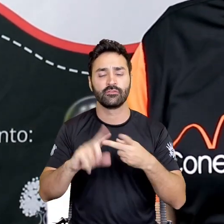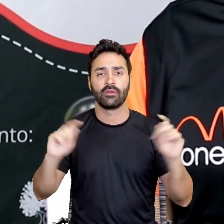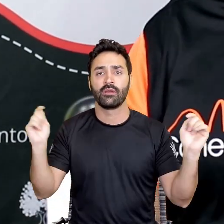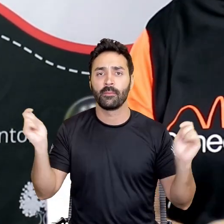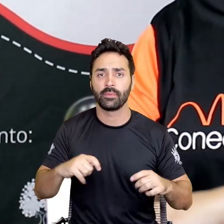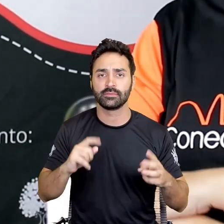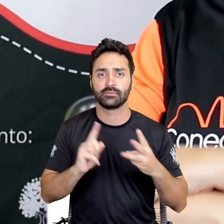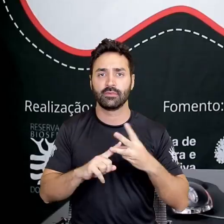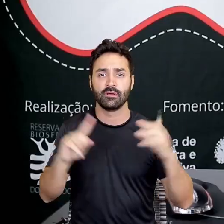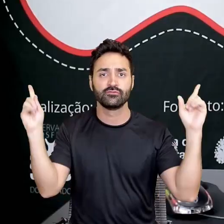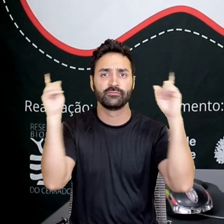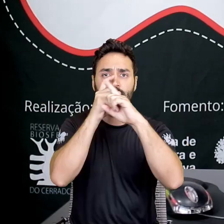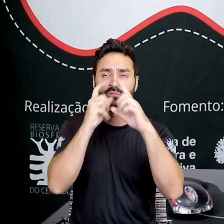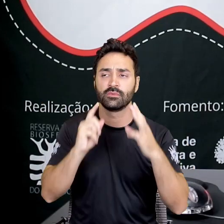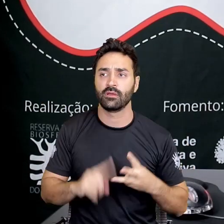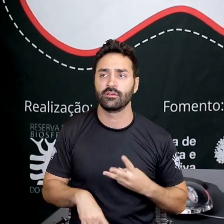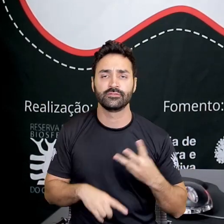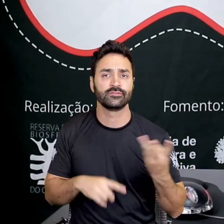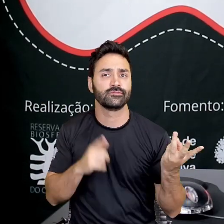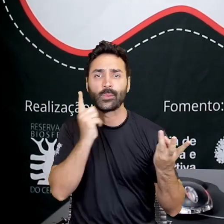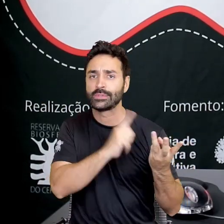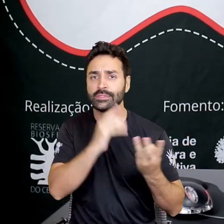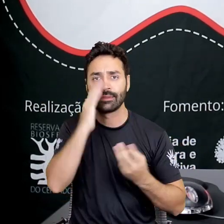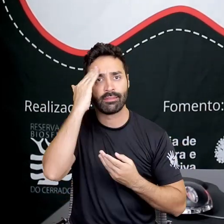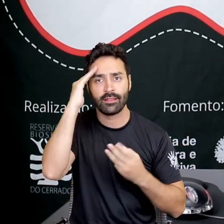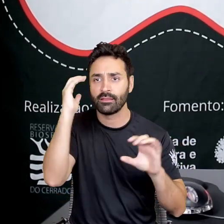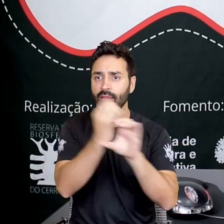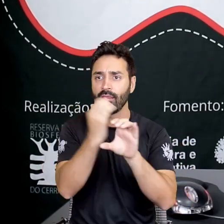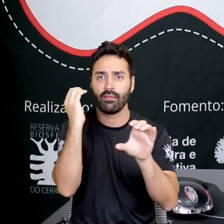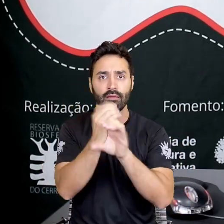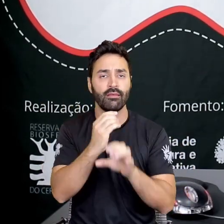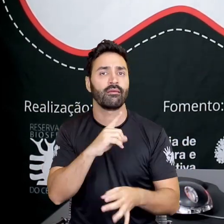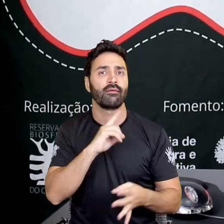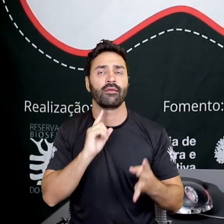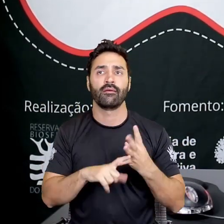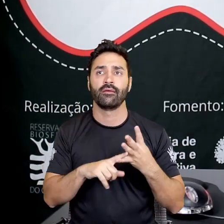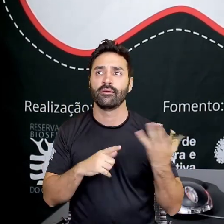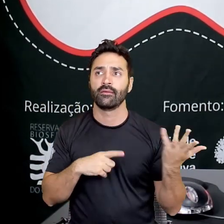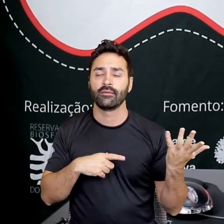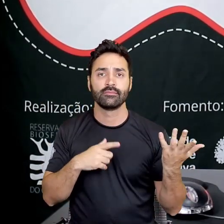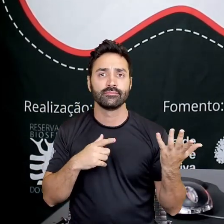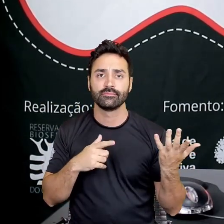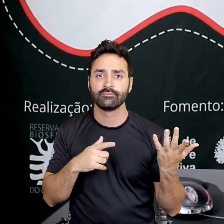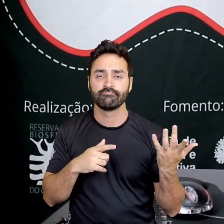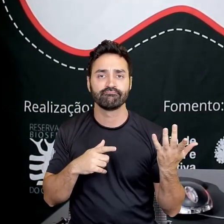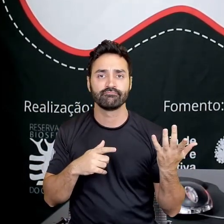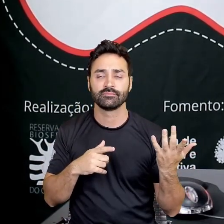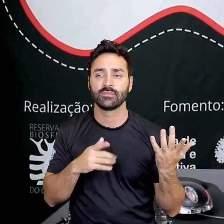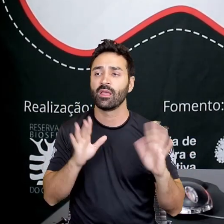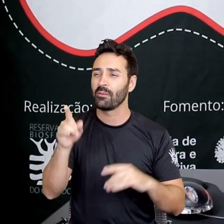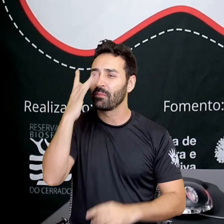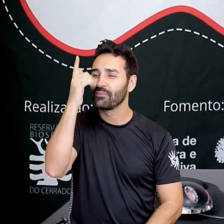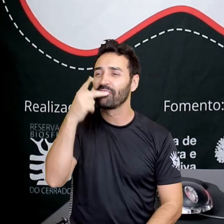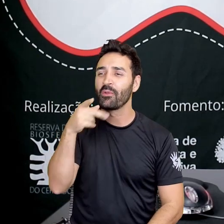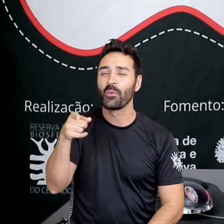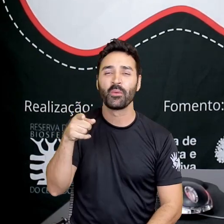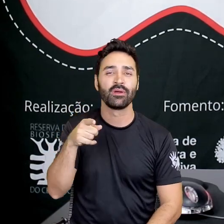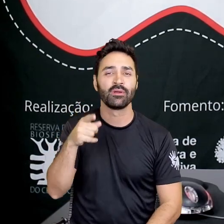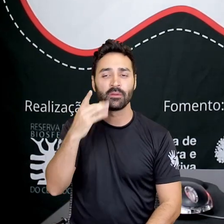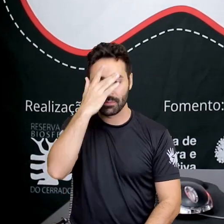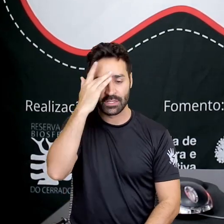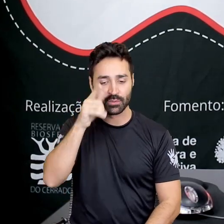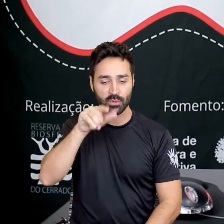dificuldade, de não serem entendidos, de não falarem, falaram aqui, né, que uma pessoa que não ouve,